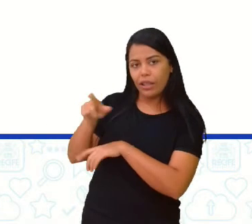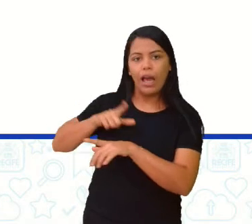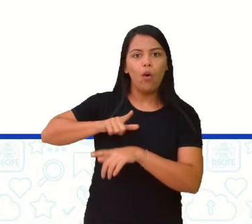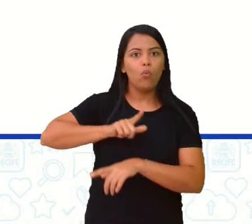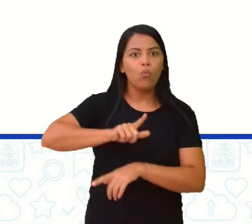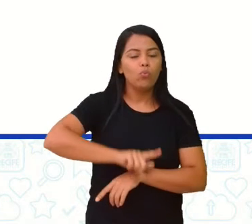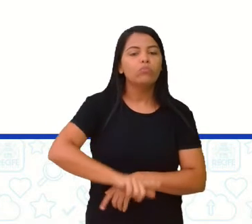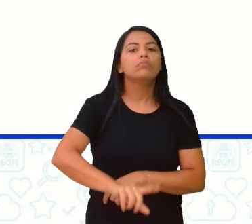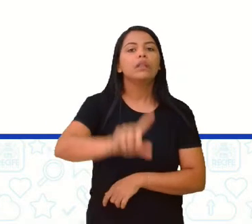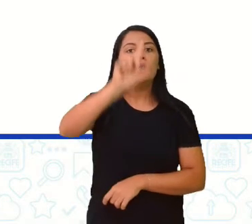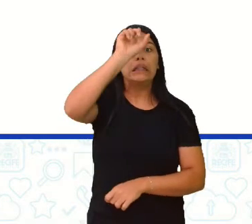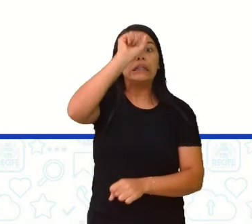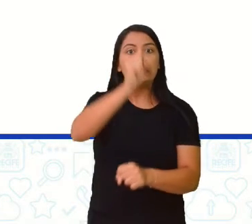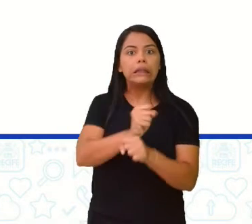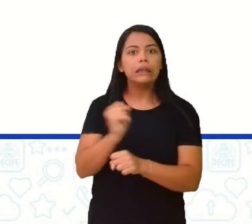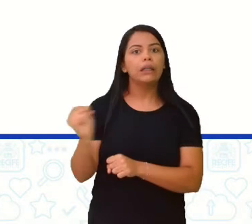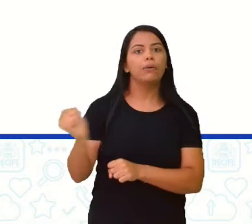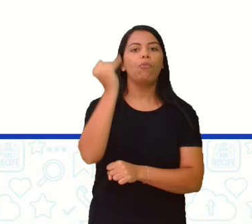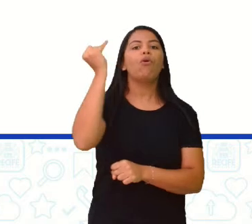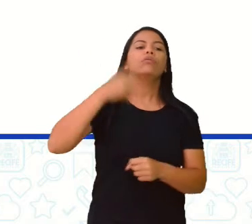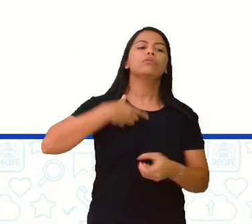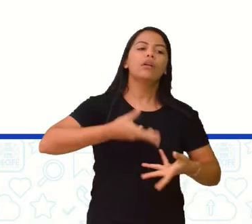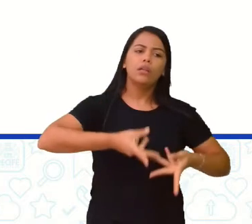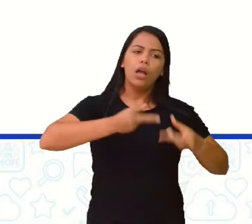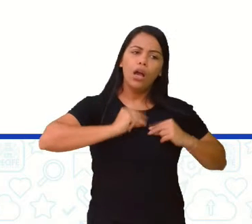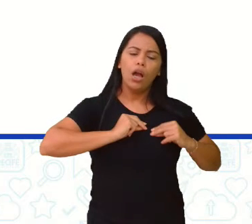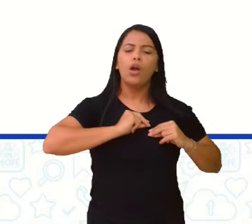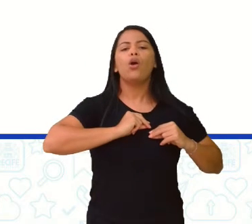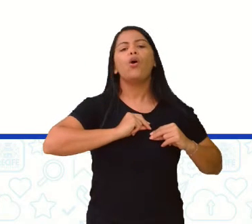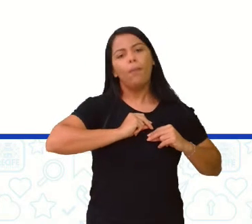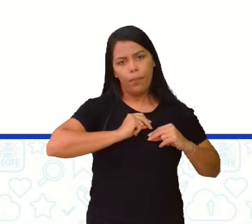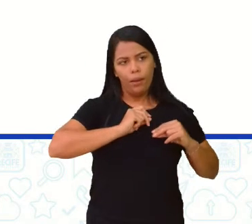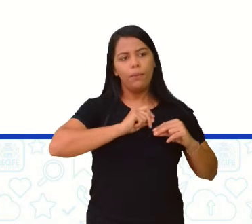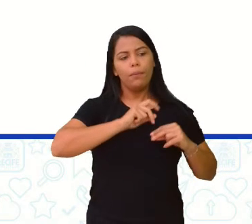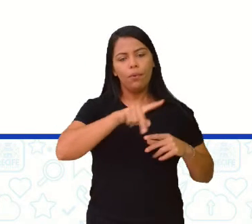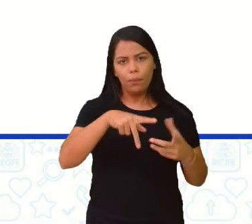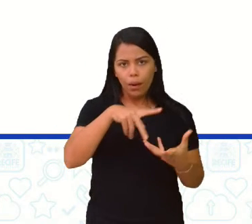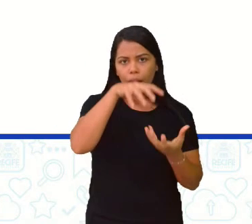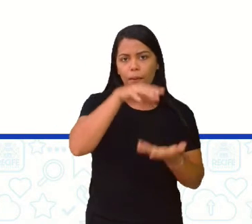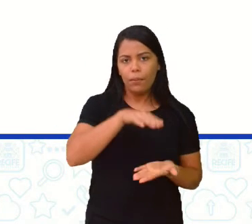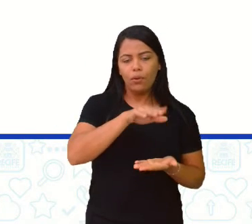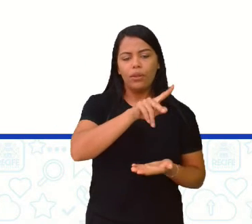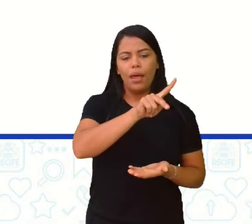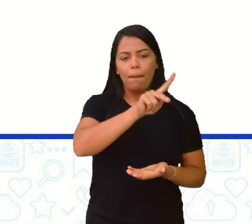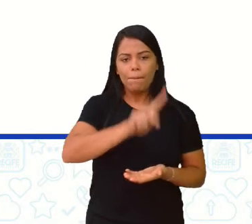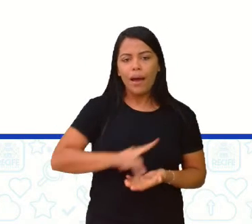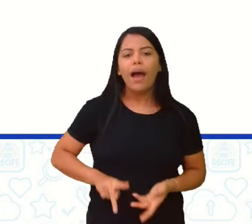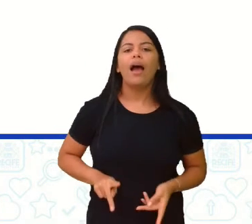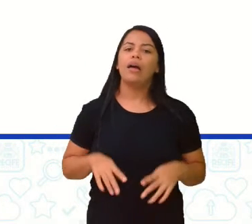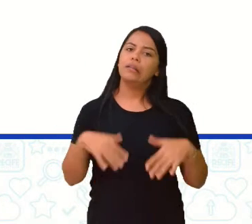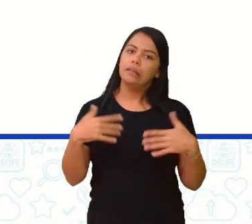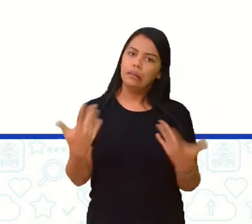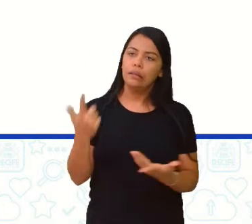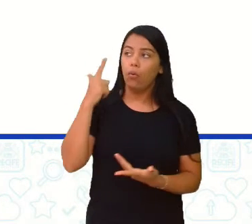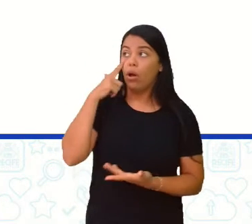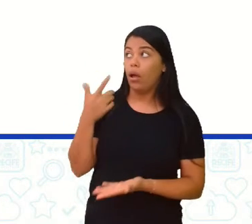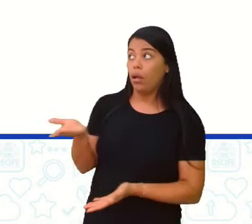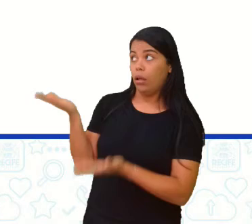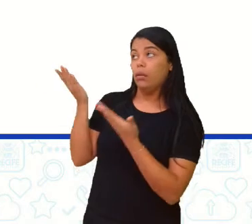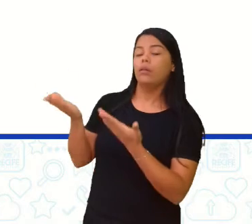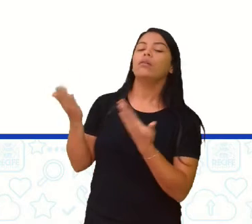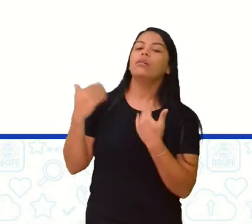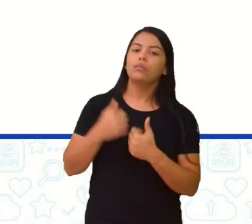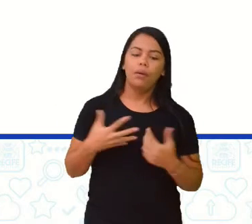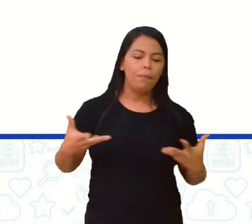Então, vencedor do Prêmio Nobel da Paz em 93. Então, Nelson Mandela foi uma figura ilustre, assim, para